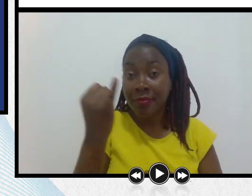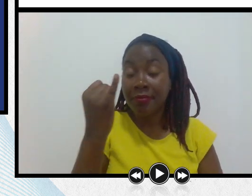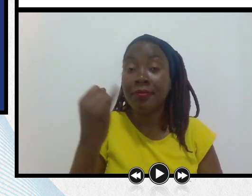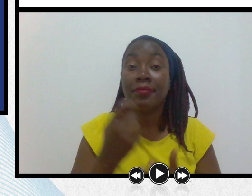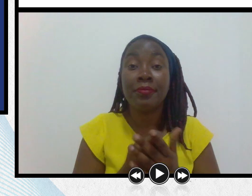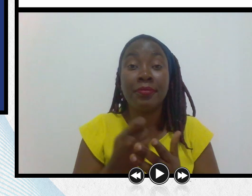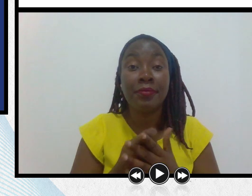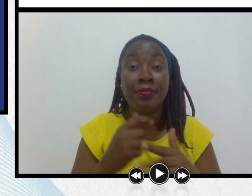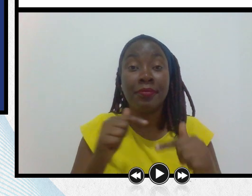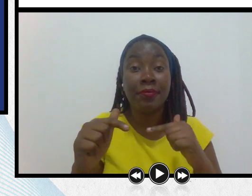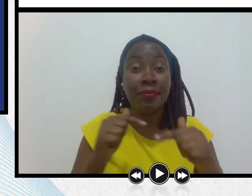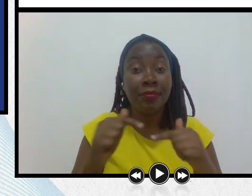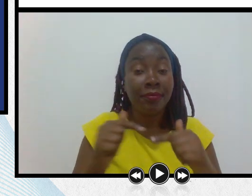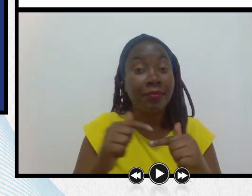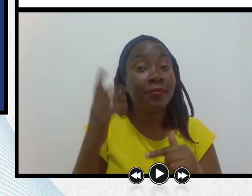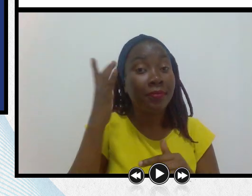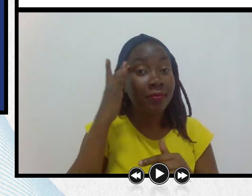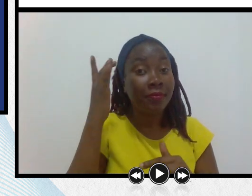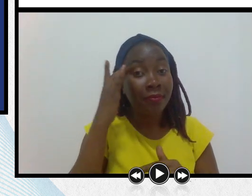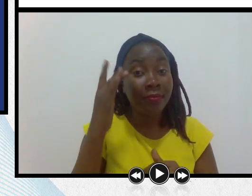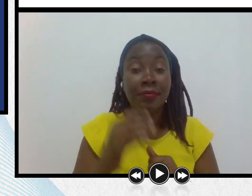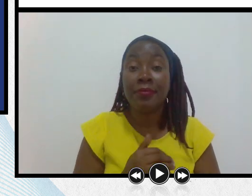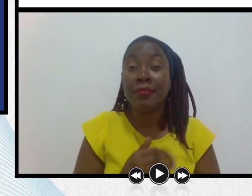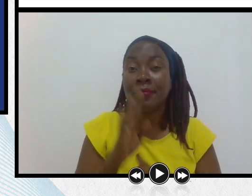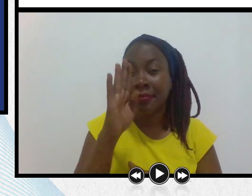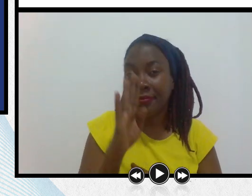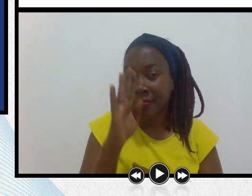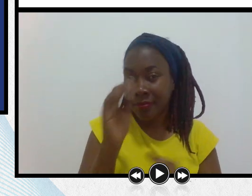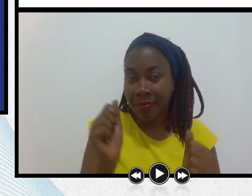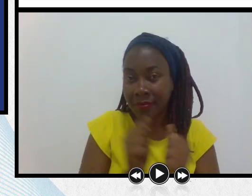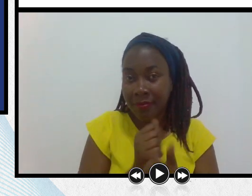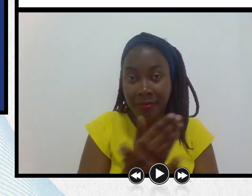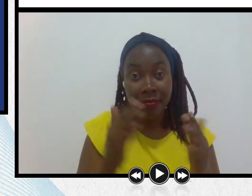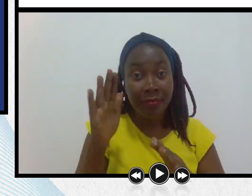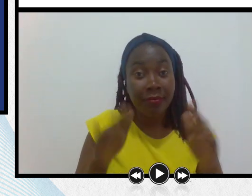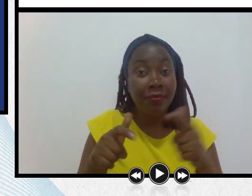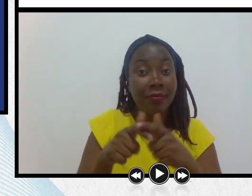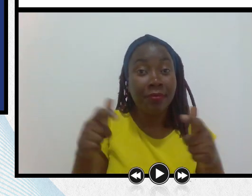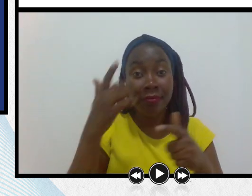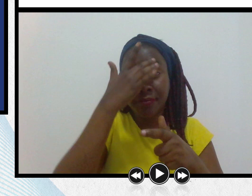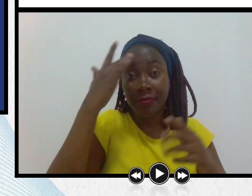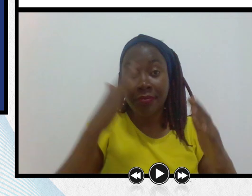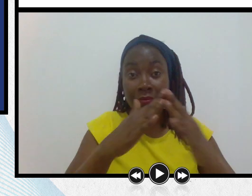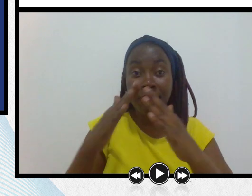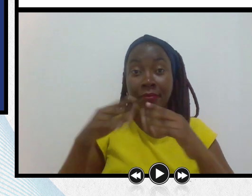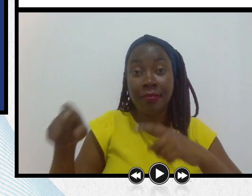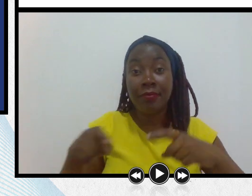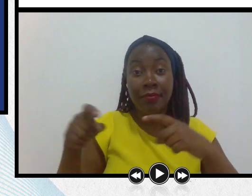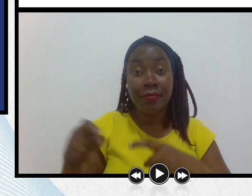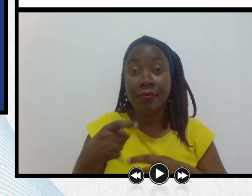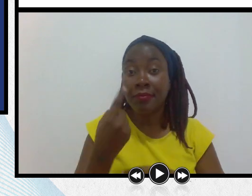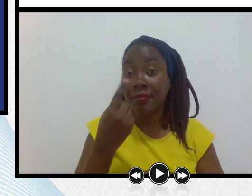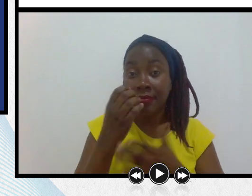importante é que tem que ter um trabalho prévio de conscientização. Como eu comentei com vocês, às vezes, para a maioria das pessoas que moram na área rural,